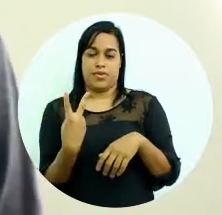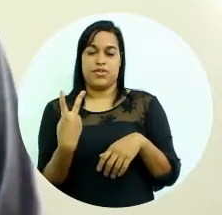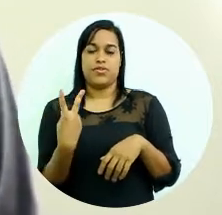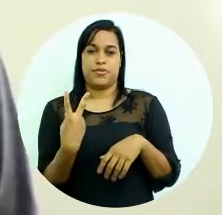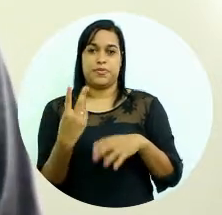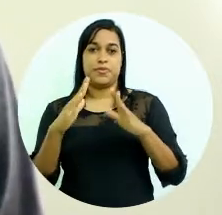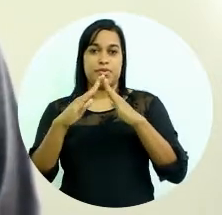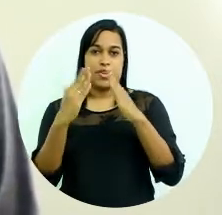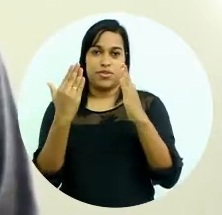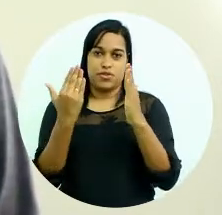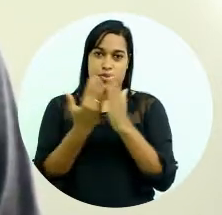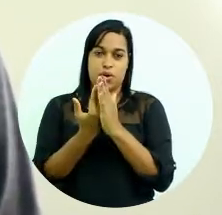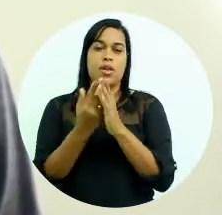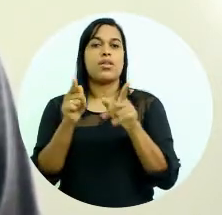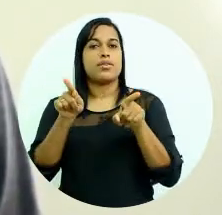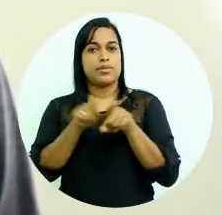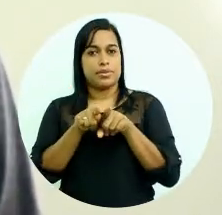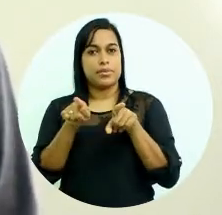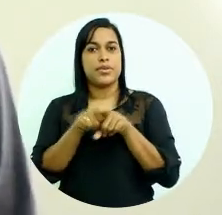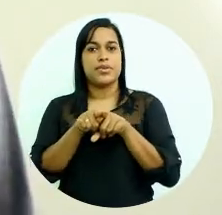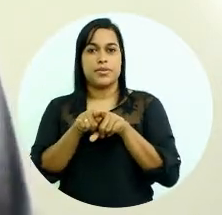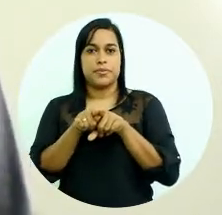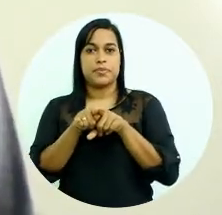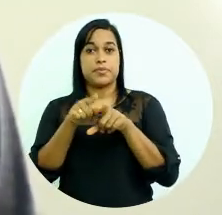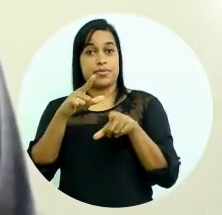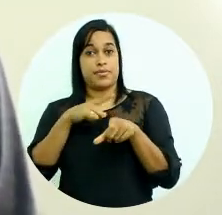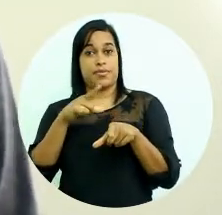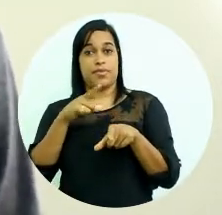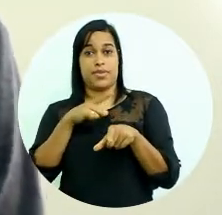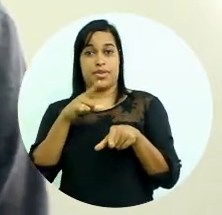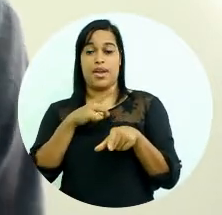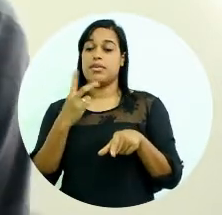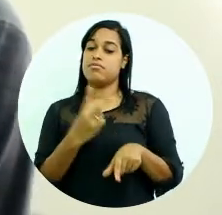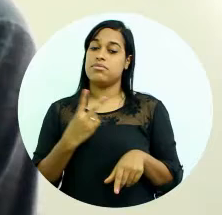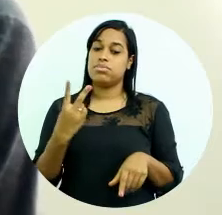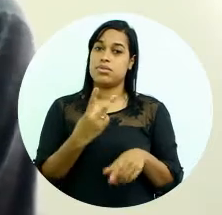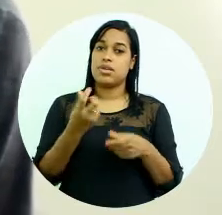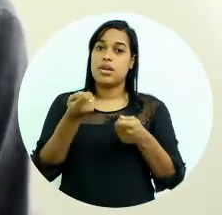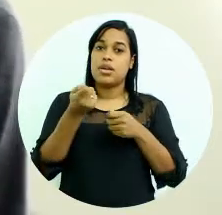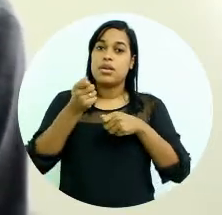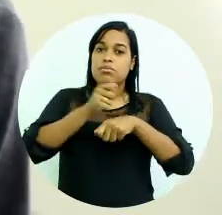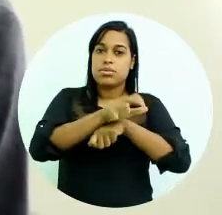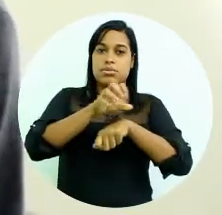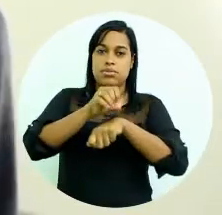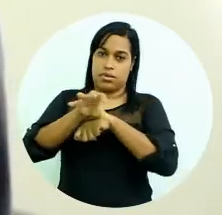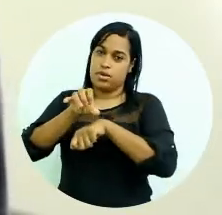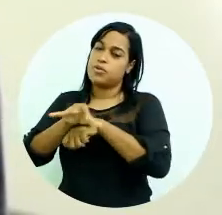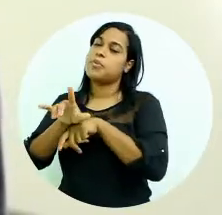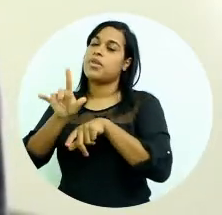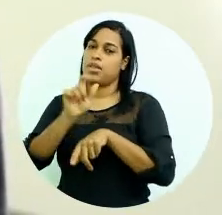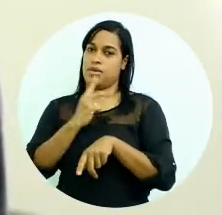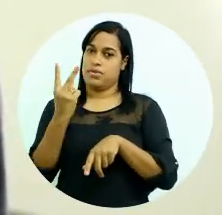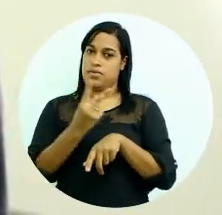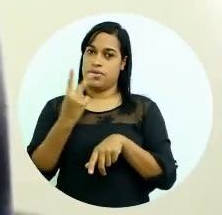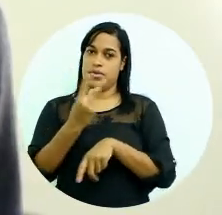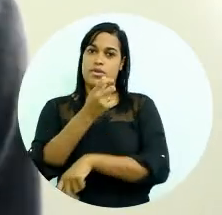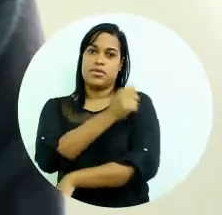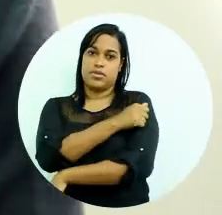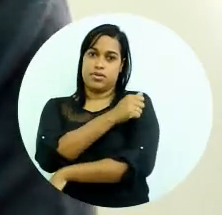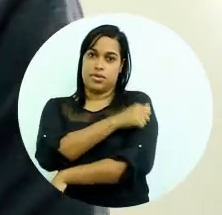a escola, ela tem os seus valores e transmite os seus valores aos